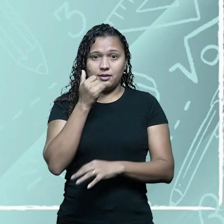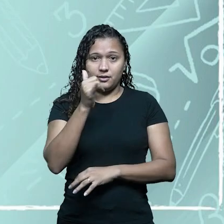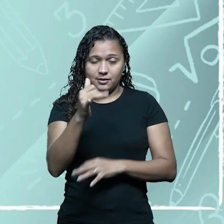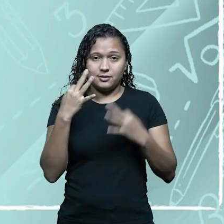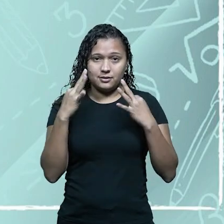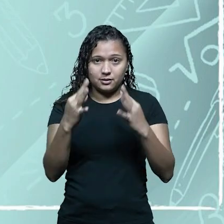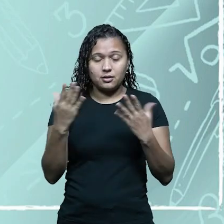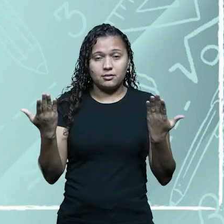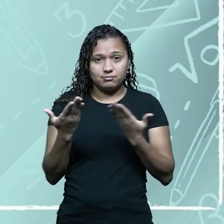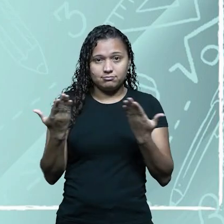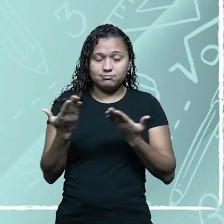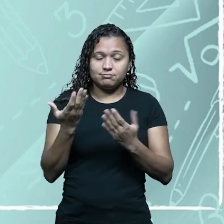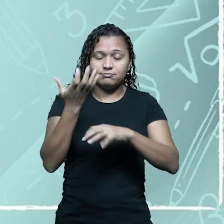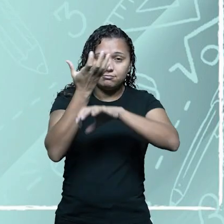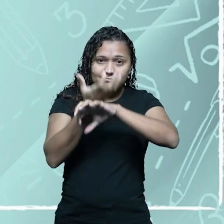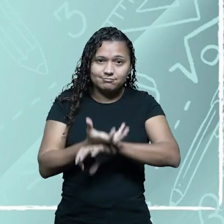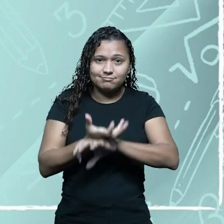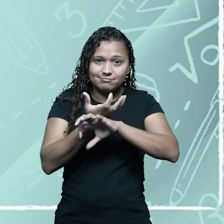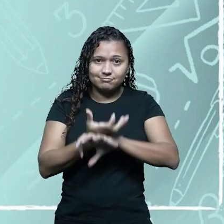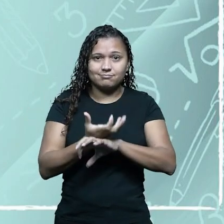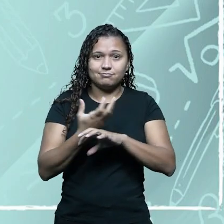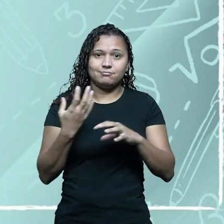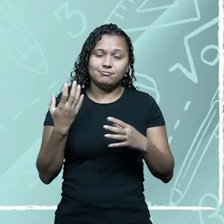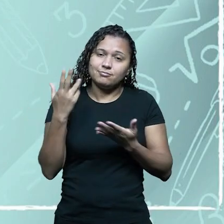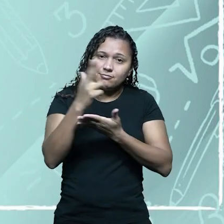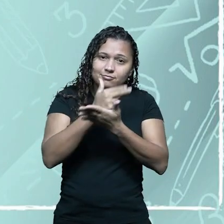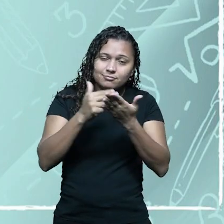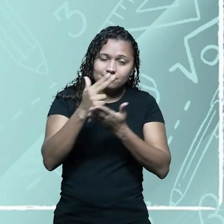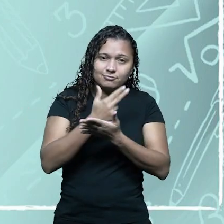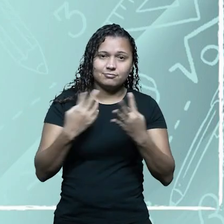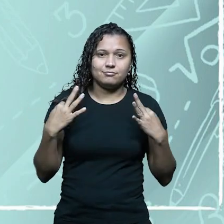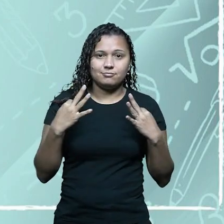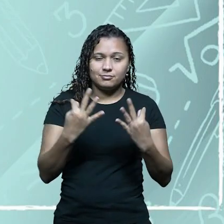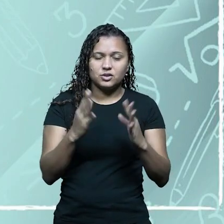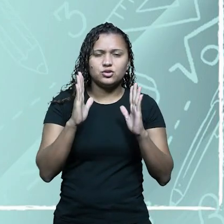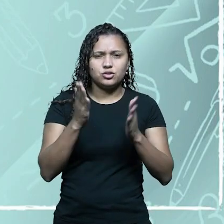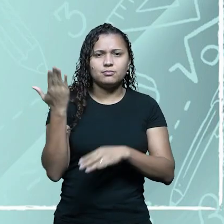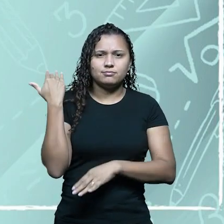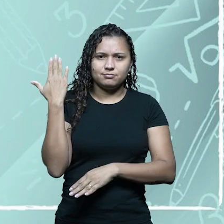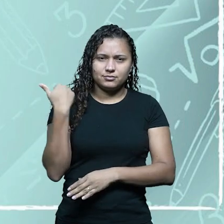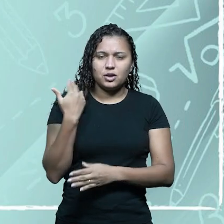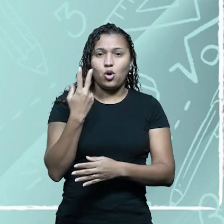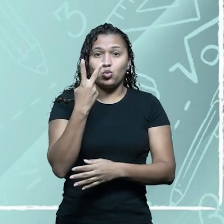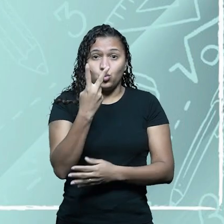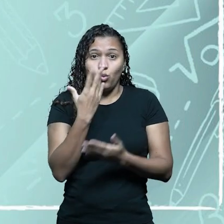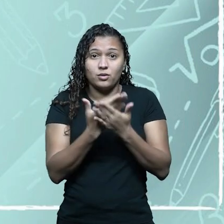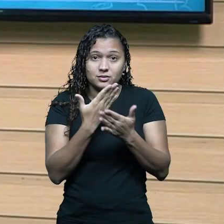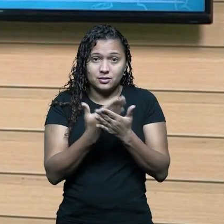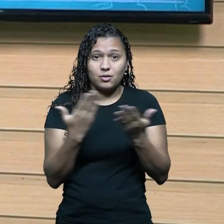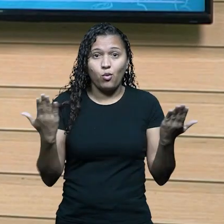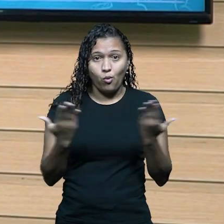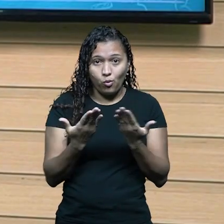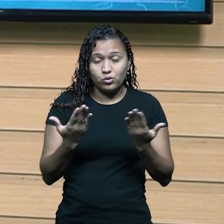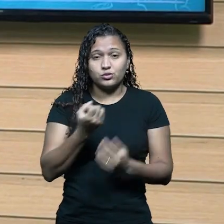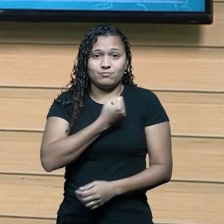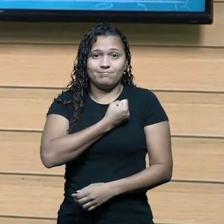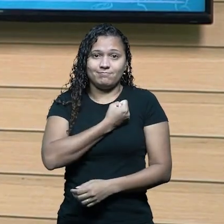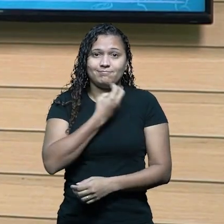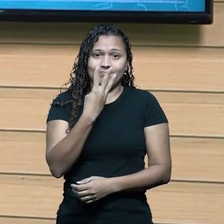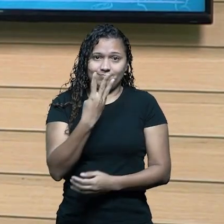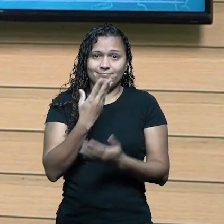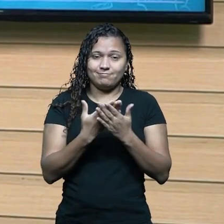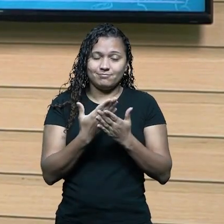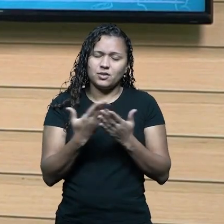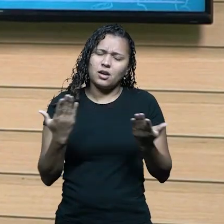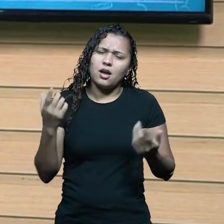disciplina de desenho técnico. Já tivemos 2 aulas, vamos agora para a nossa aula de número 3. Aqui nós